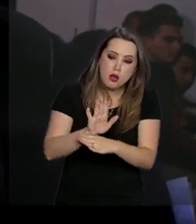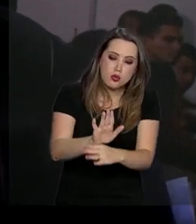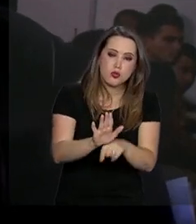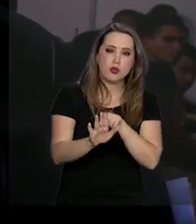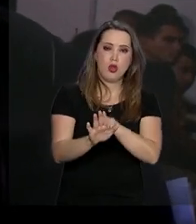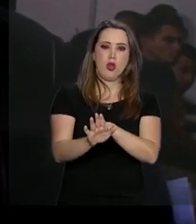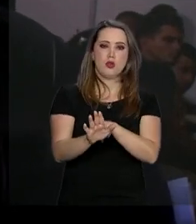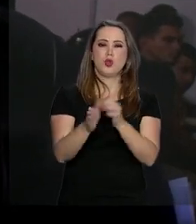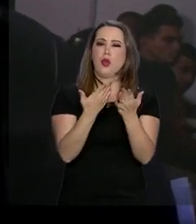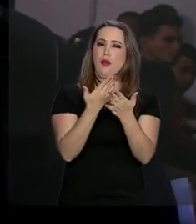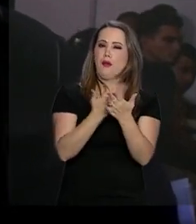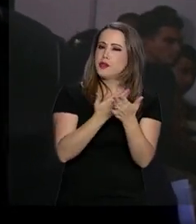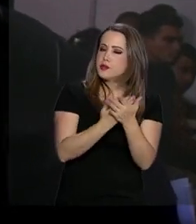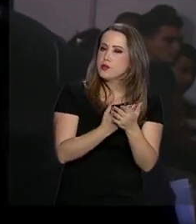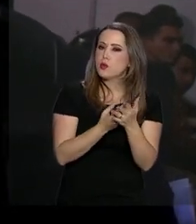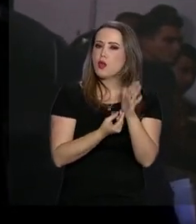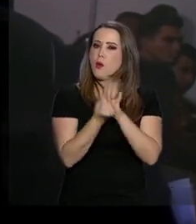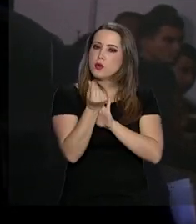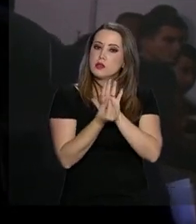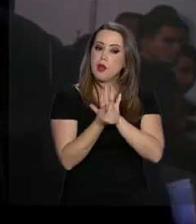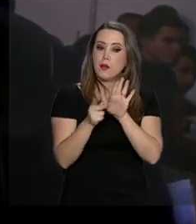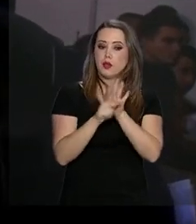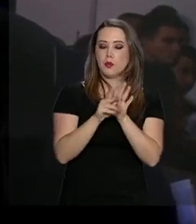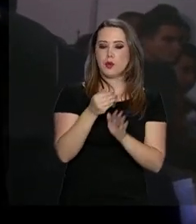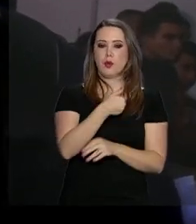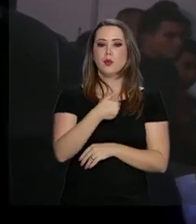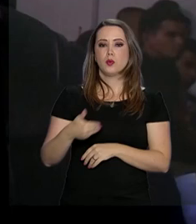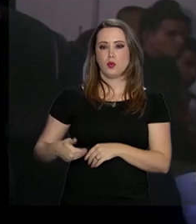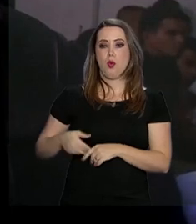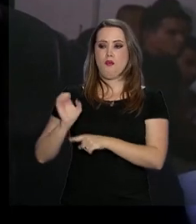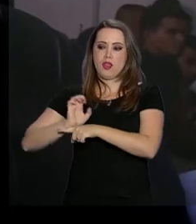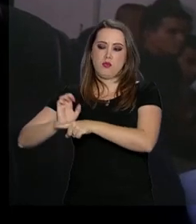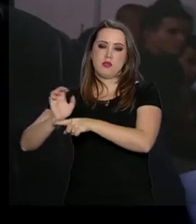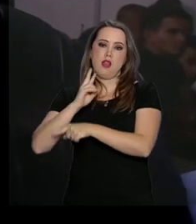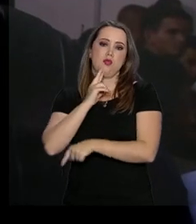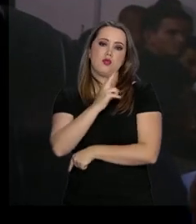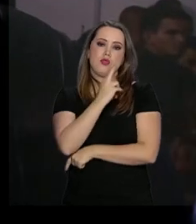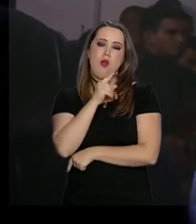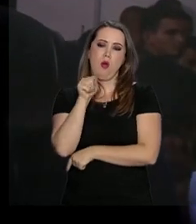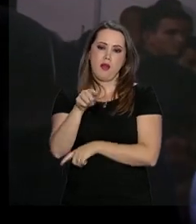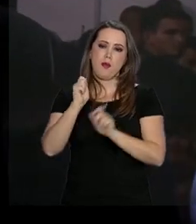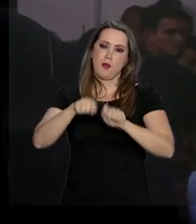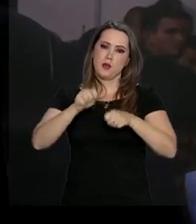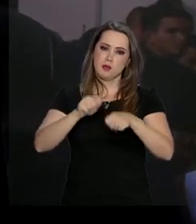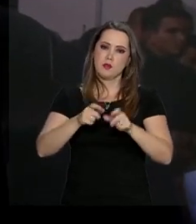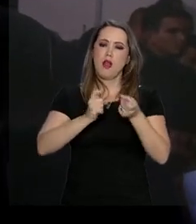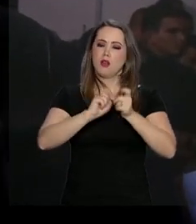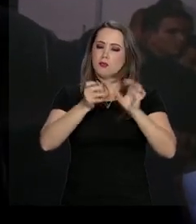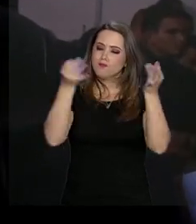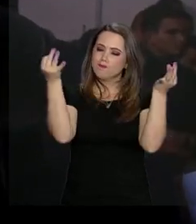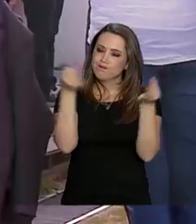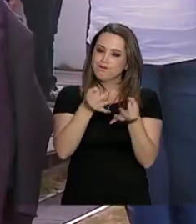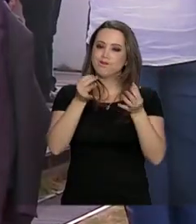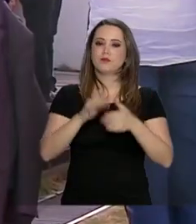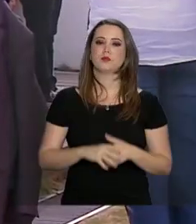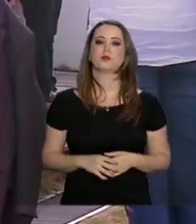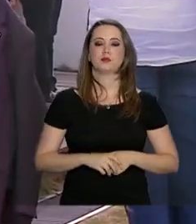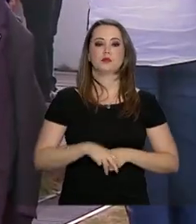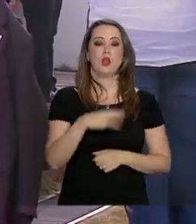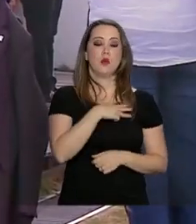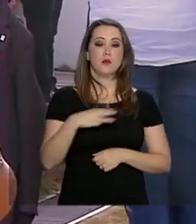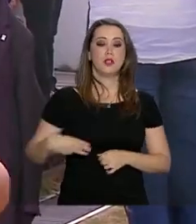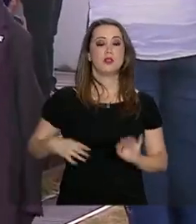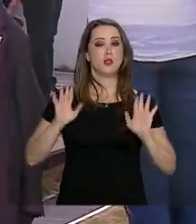na análise das contas públicas para a gente conseguir sanear essas contas e permitir ao governo do estado ter uma governabilidade melhor. Os